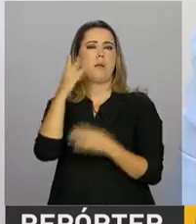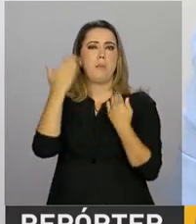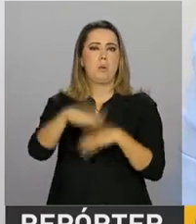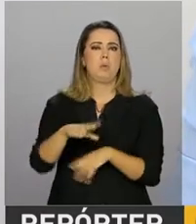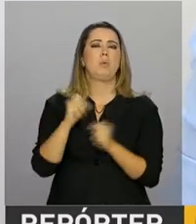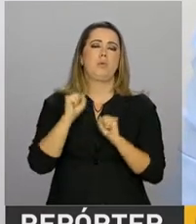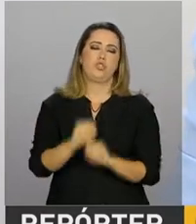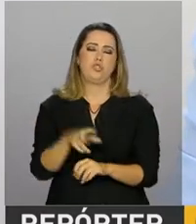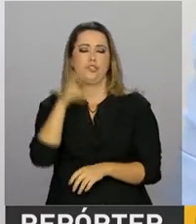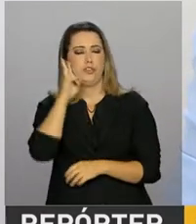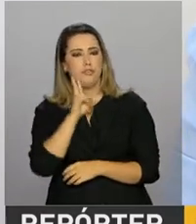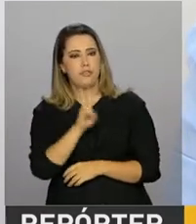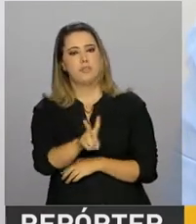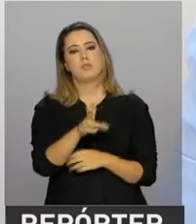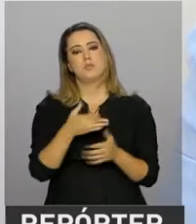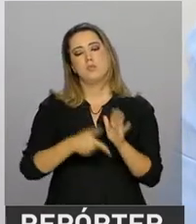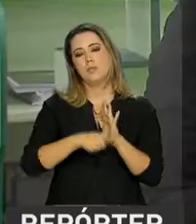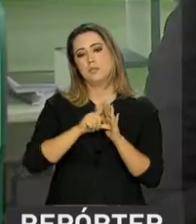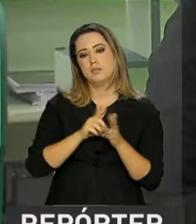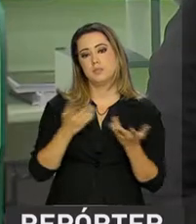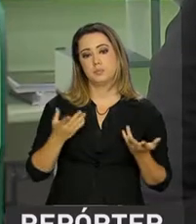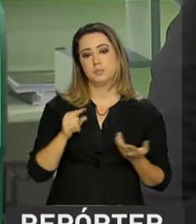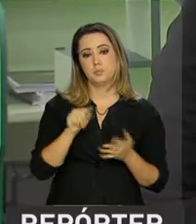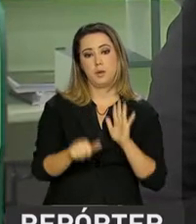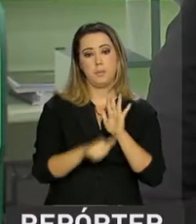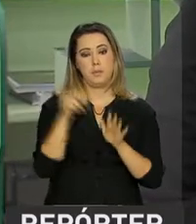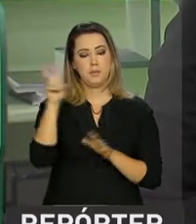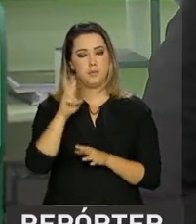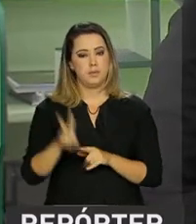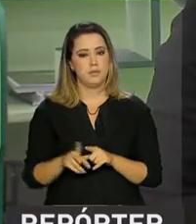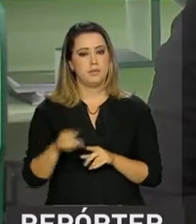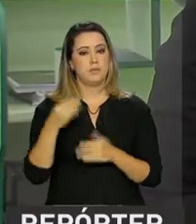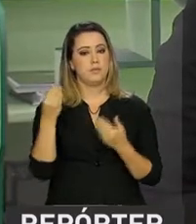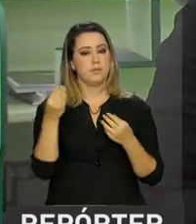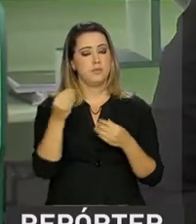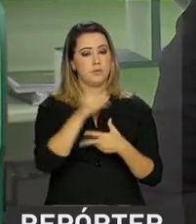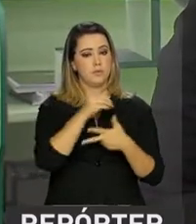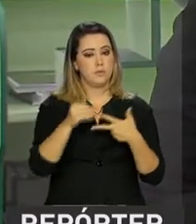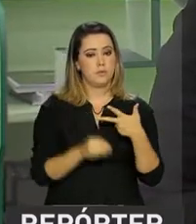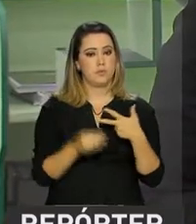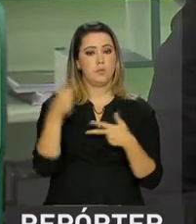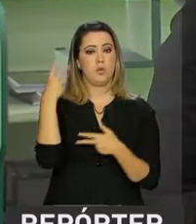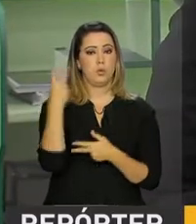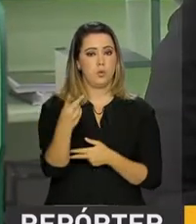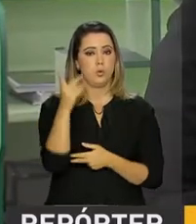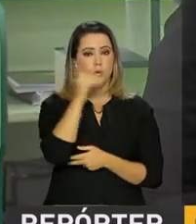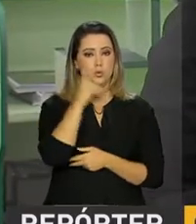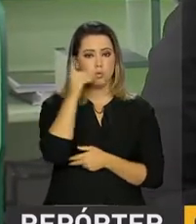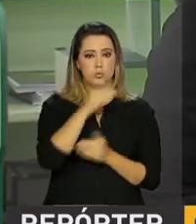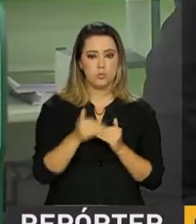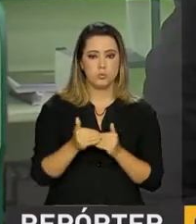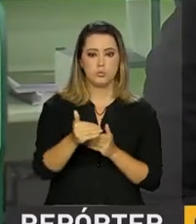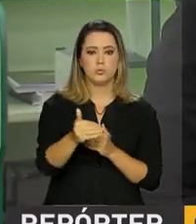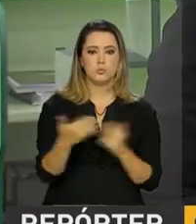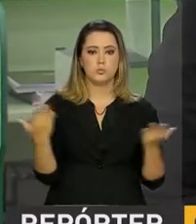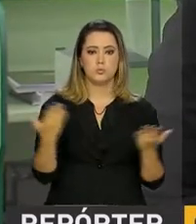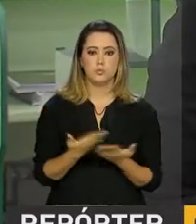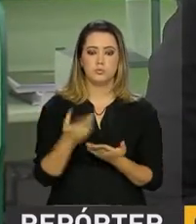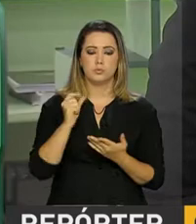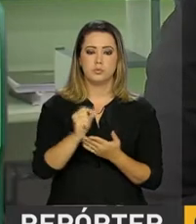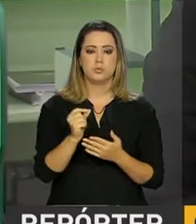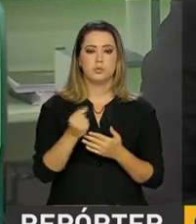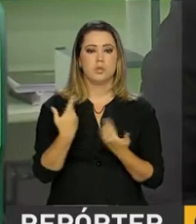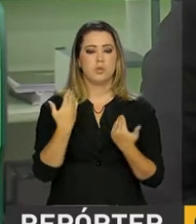que a eu teria vistas conteúdo tivesse avisado pela primeira vez o enem será aplicado em dois domingos consecutivos agora as disciplinas